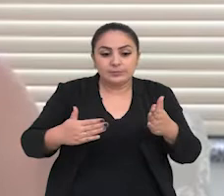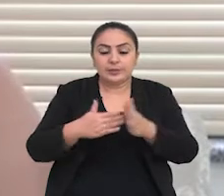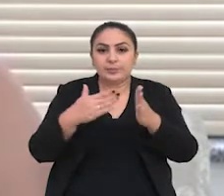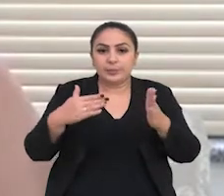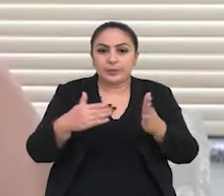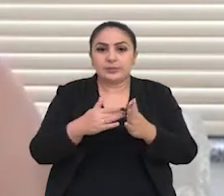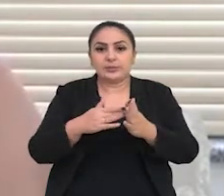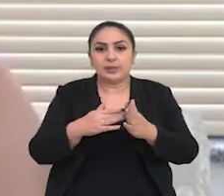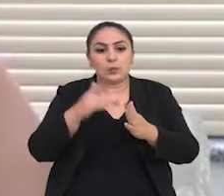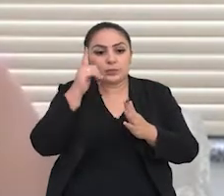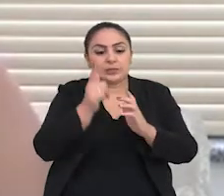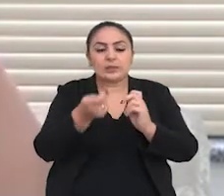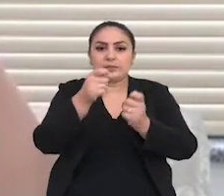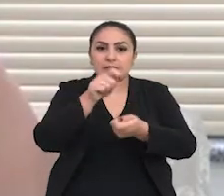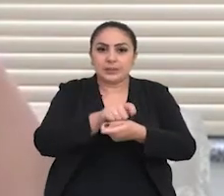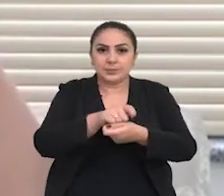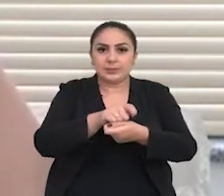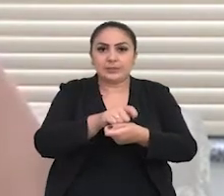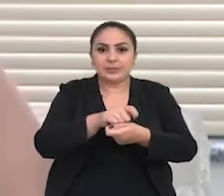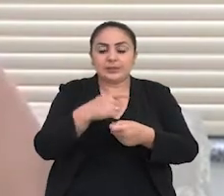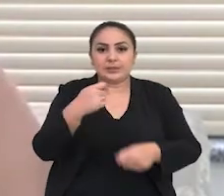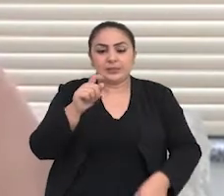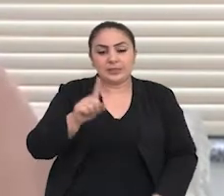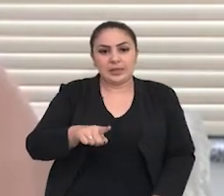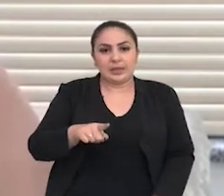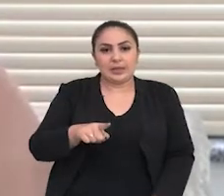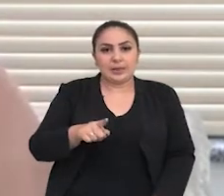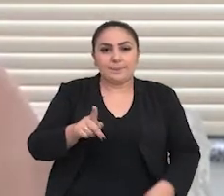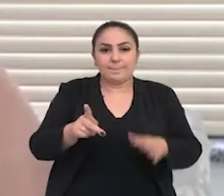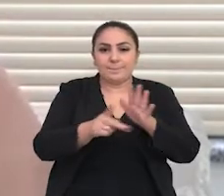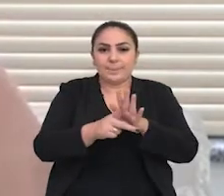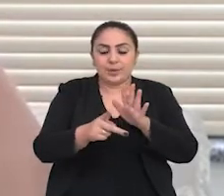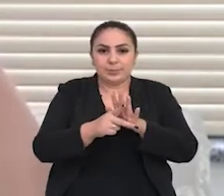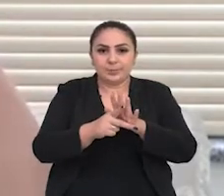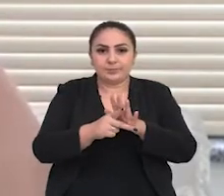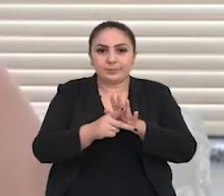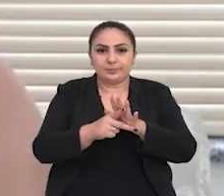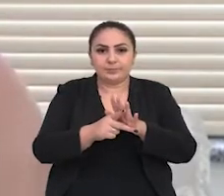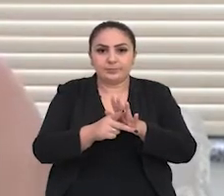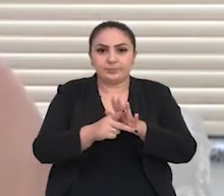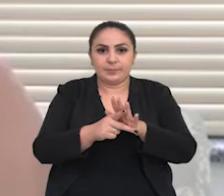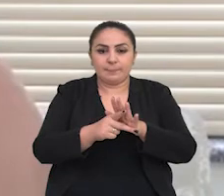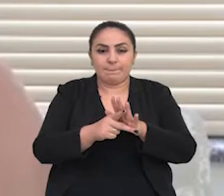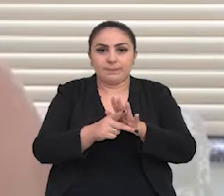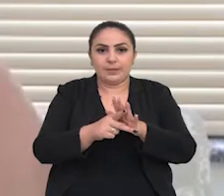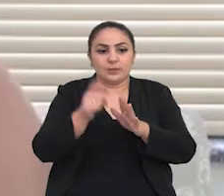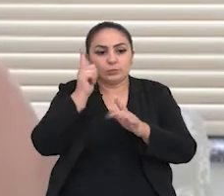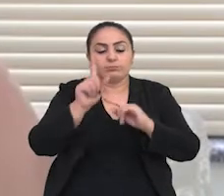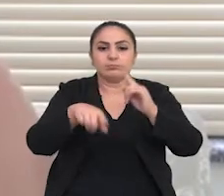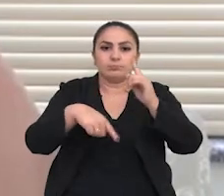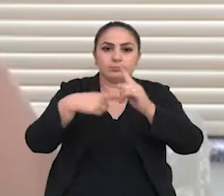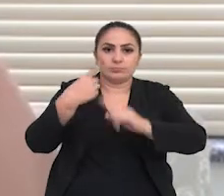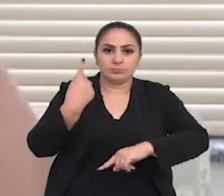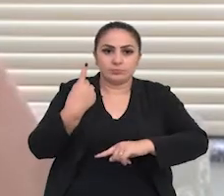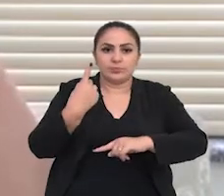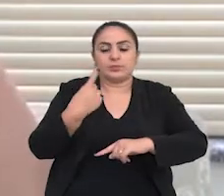que impeça medidas adaptativas e que impeça medidas